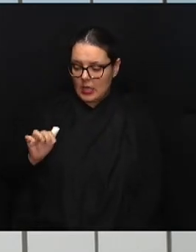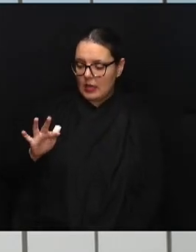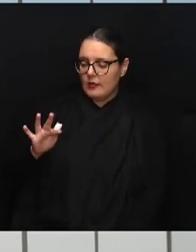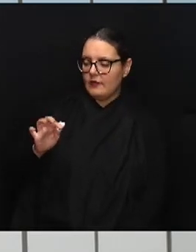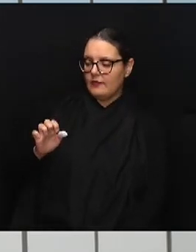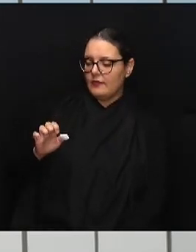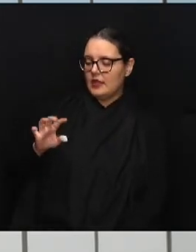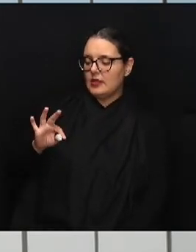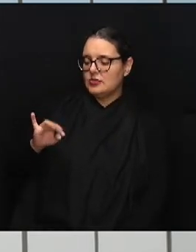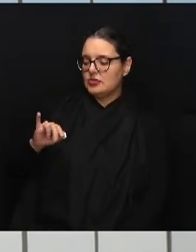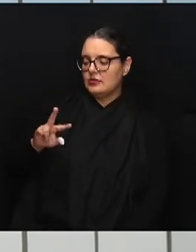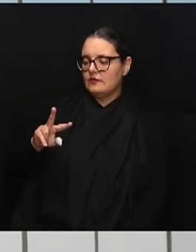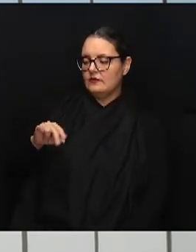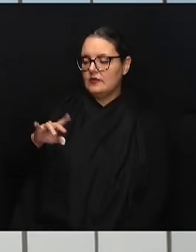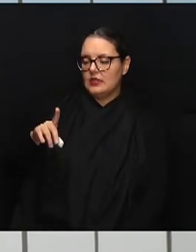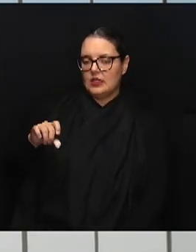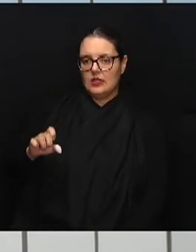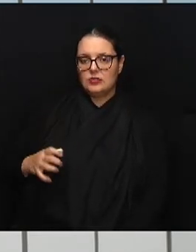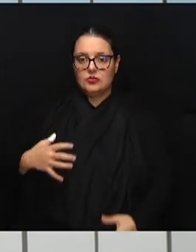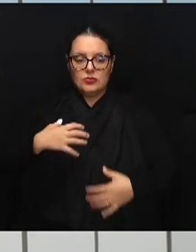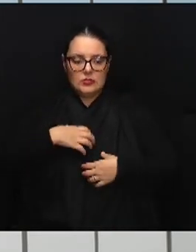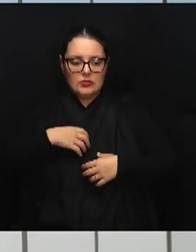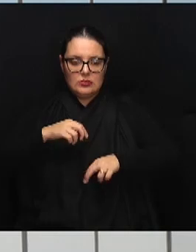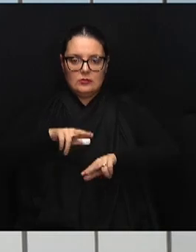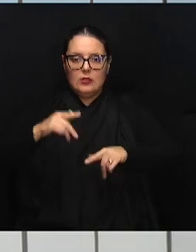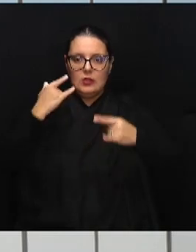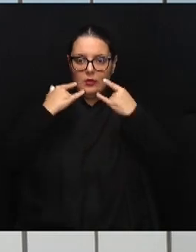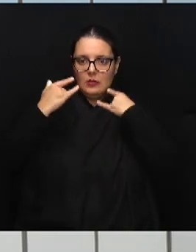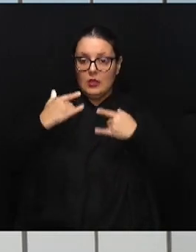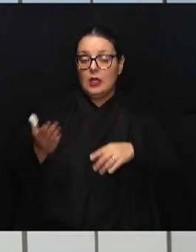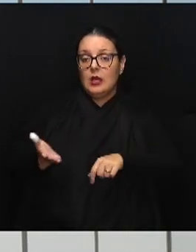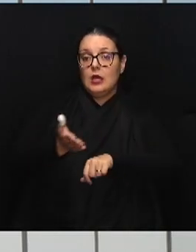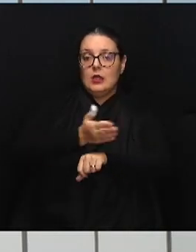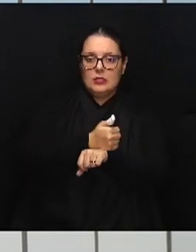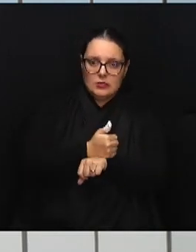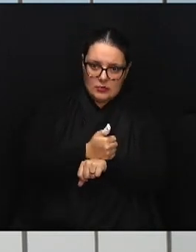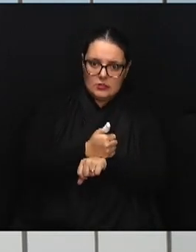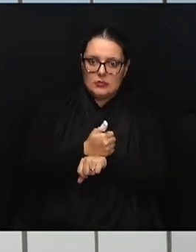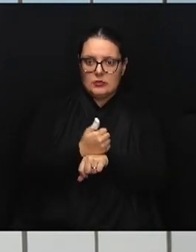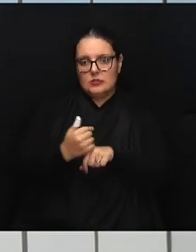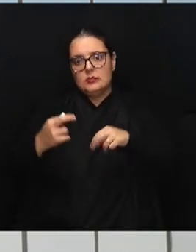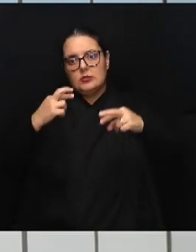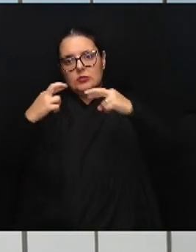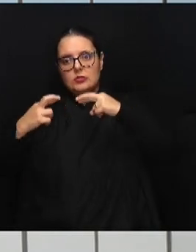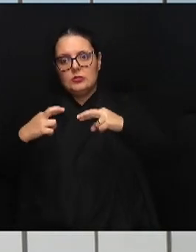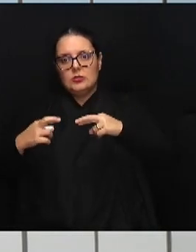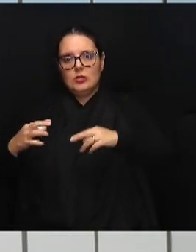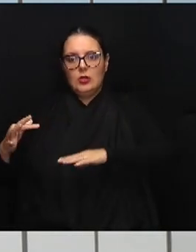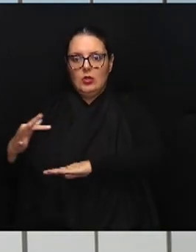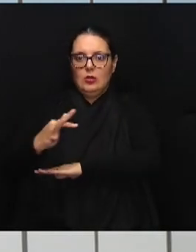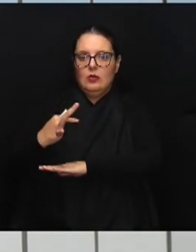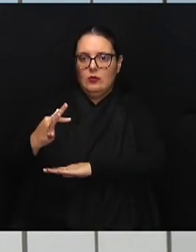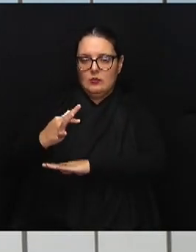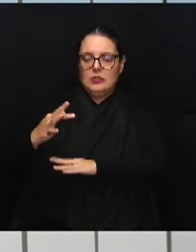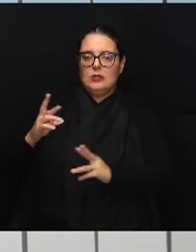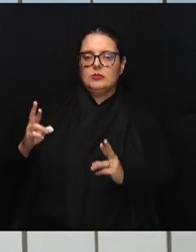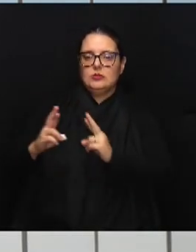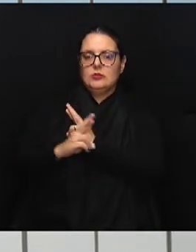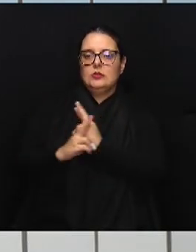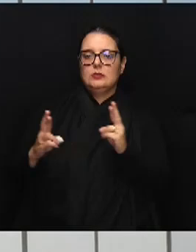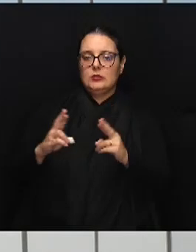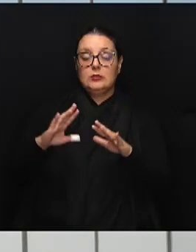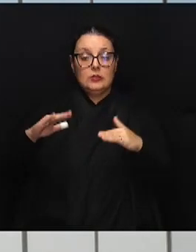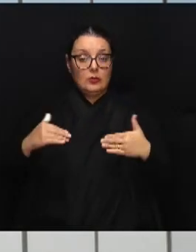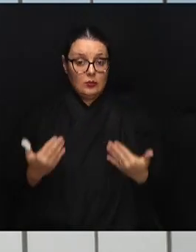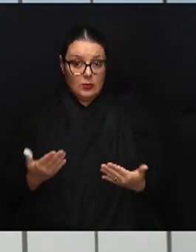os sentimentos, a atração, antes de considerar a formalidade dos relacionamentos. Então, quando a